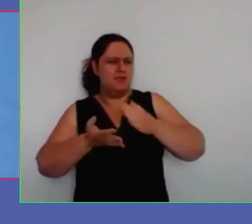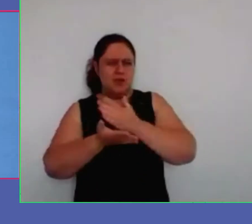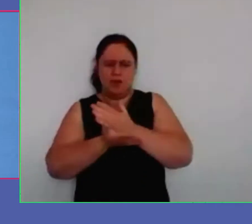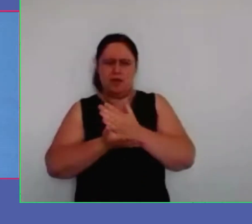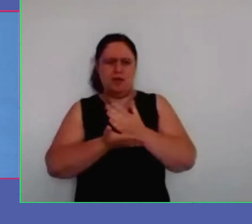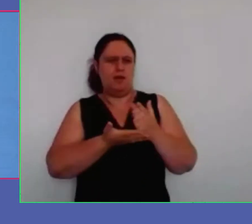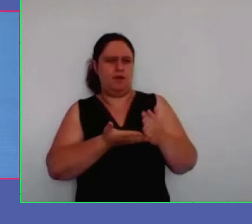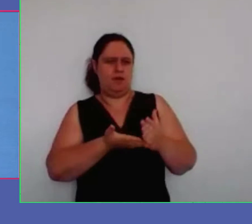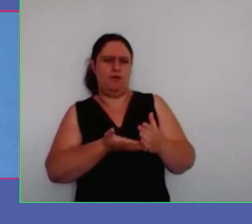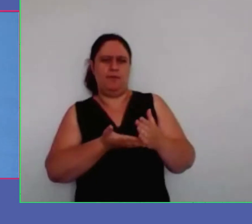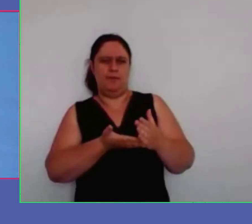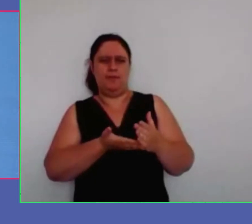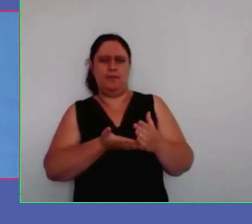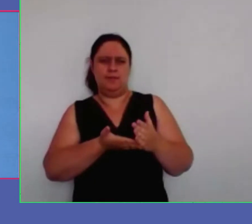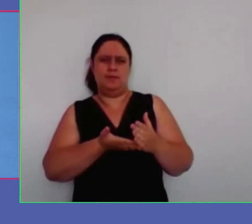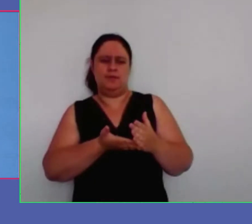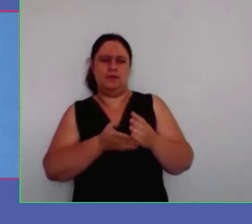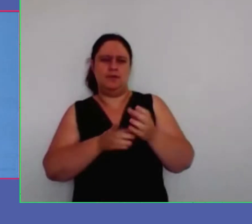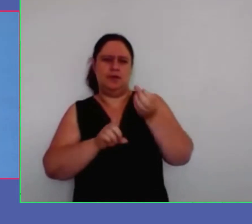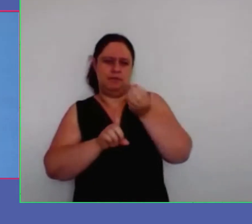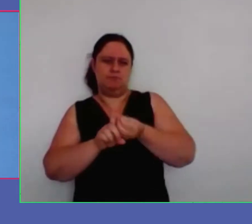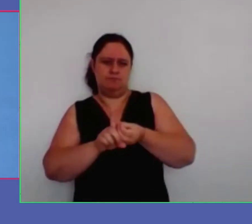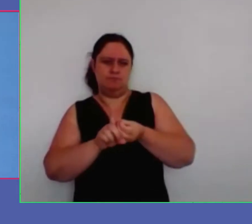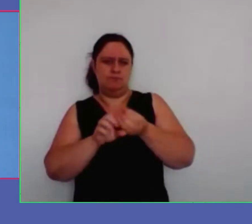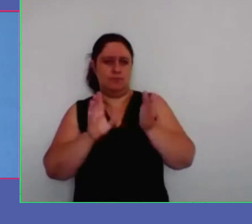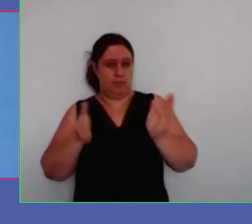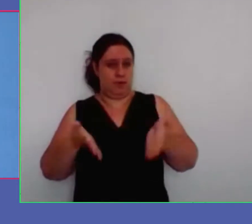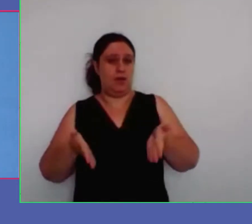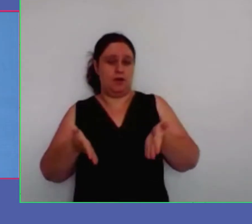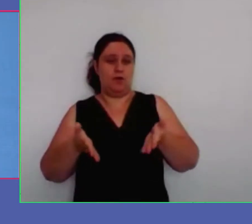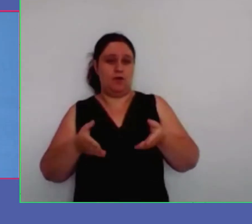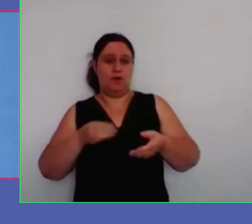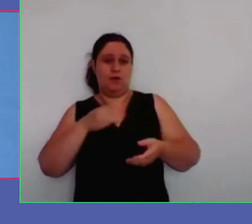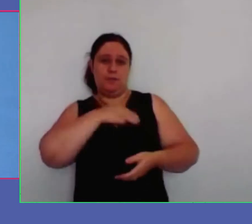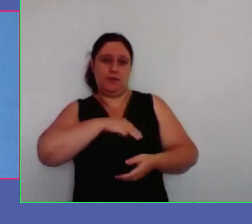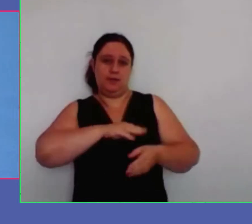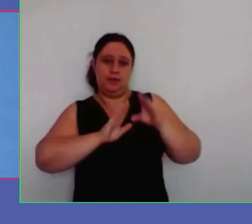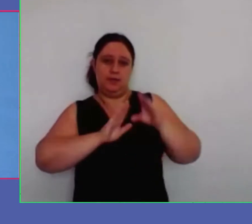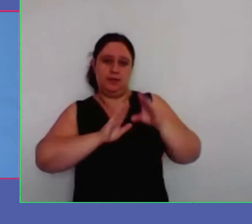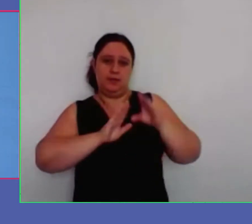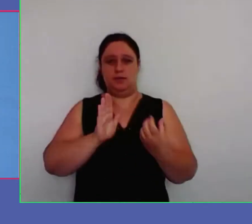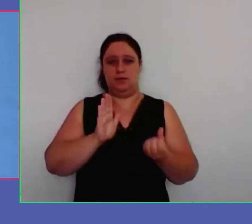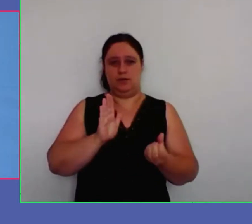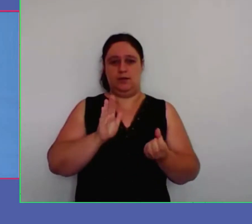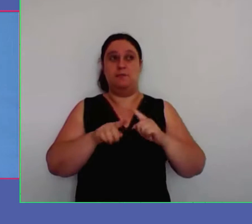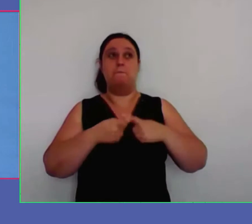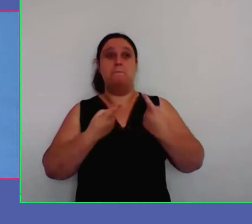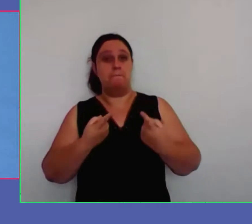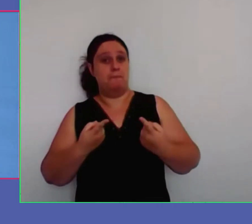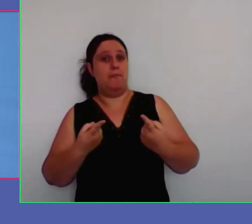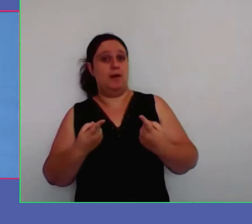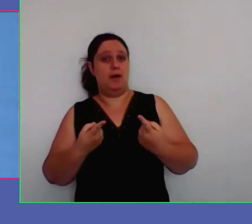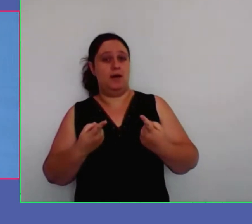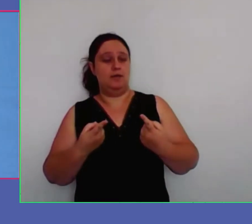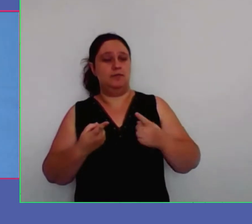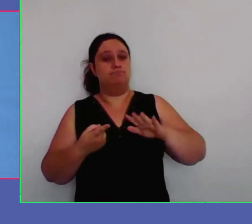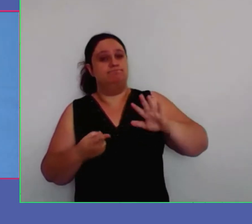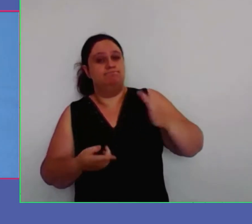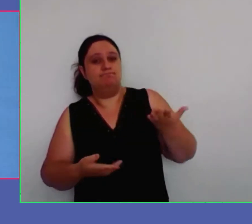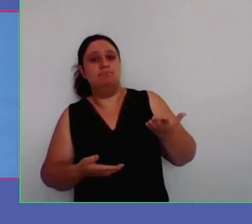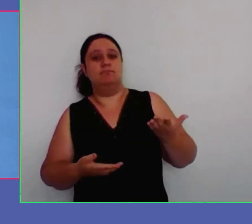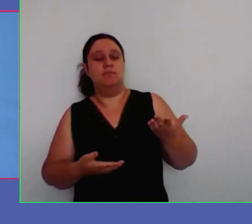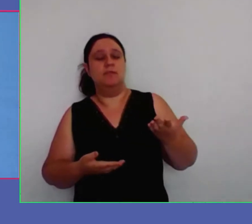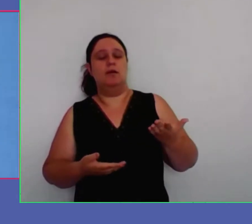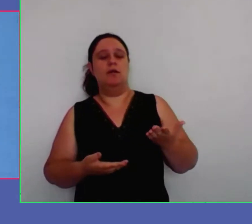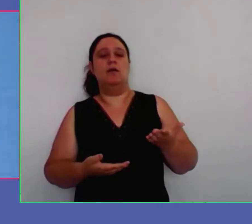o semestre com Mateus 16, mas assim soberanamente aconteceu, e o Senhor nos